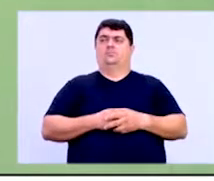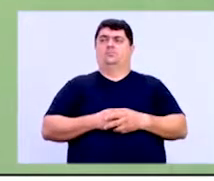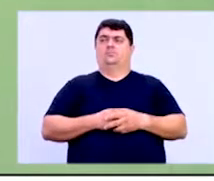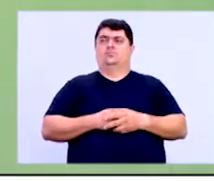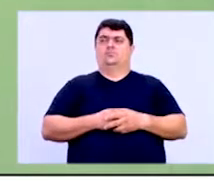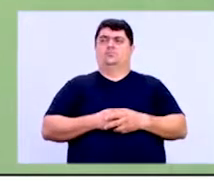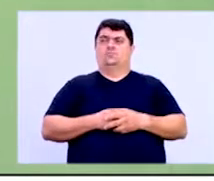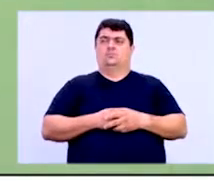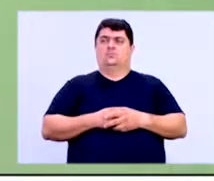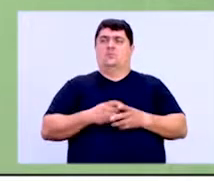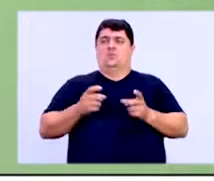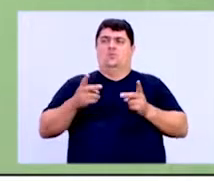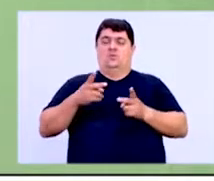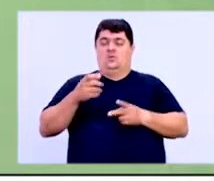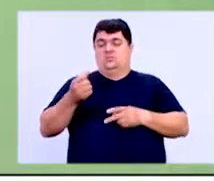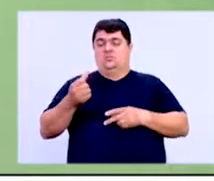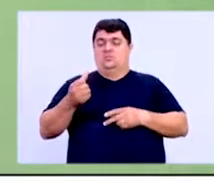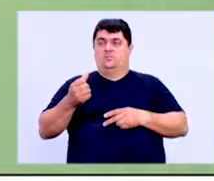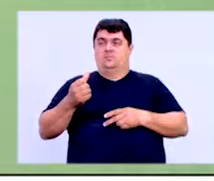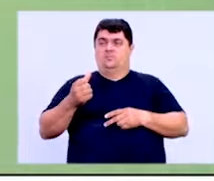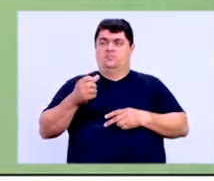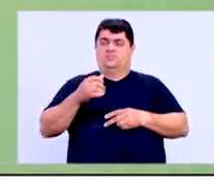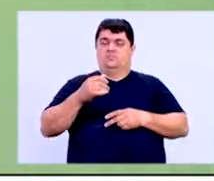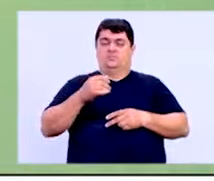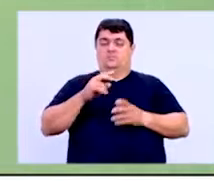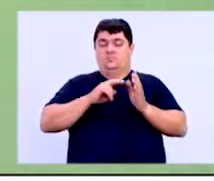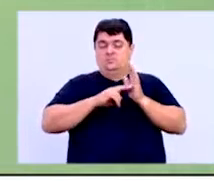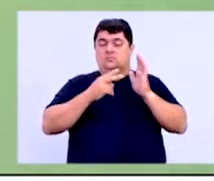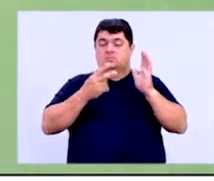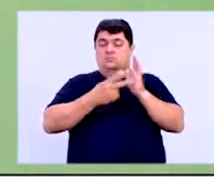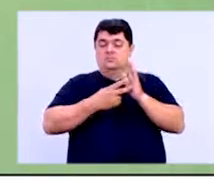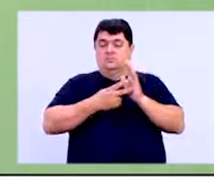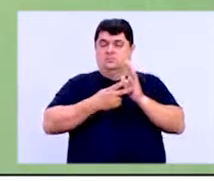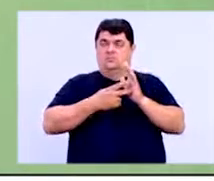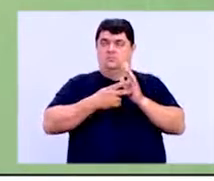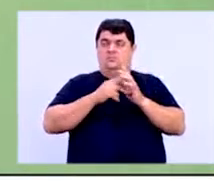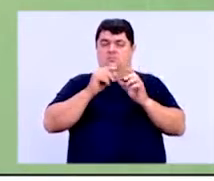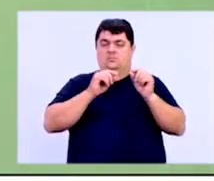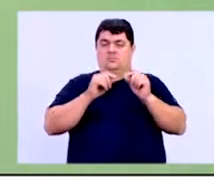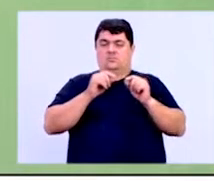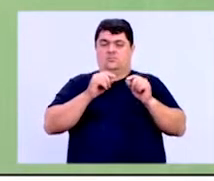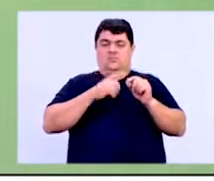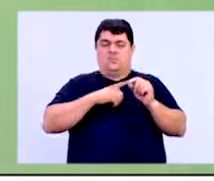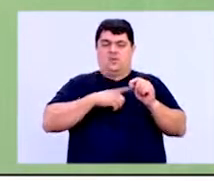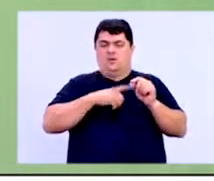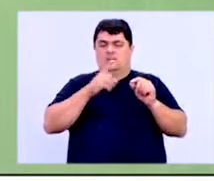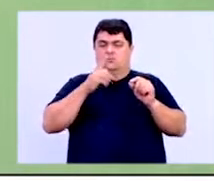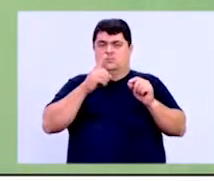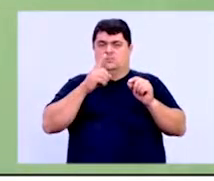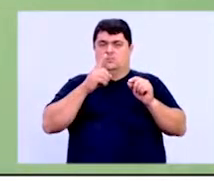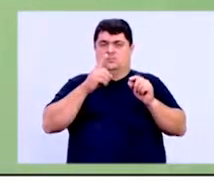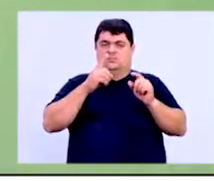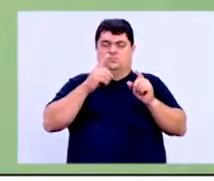Né? Ele foi vendido 6.000. Então significa que do ponto de equilíbrio